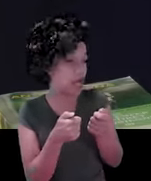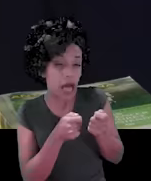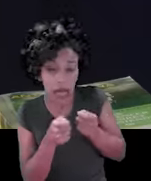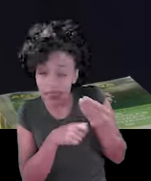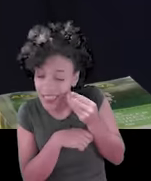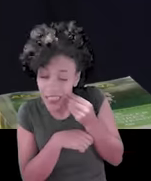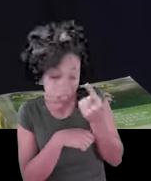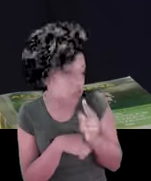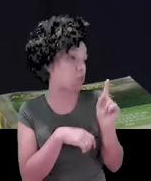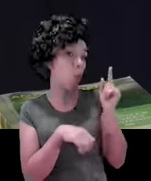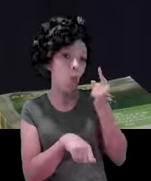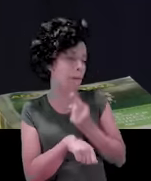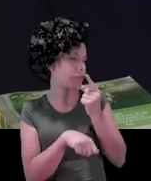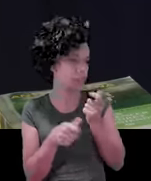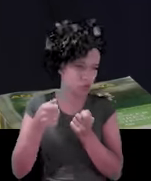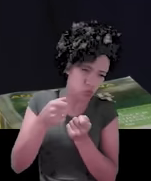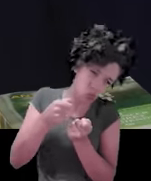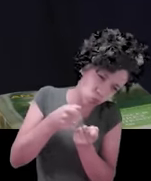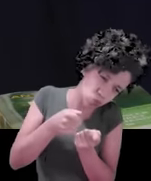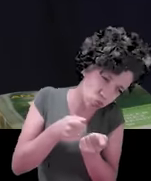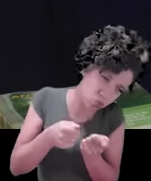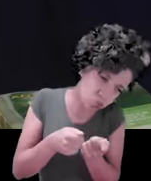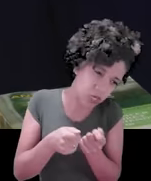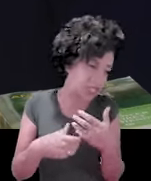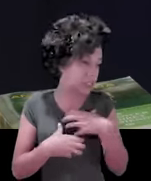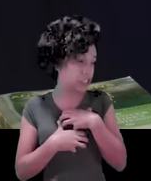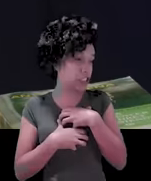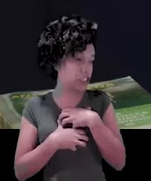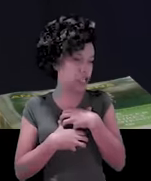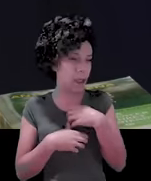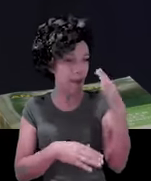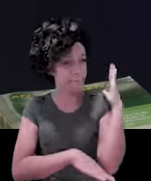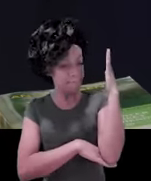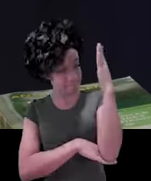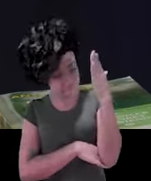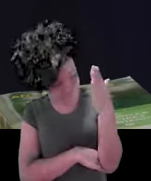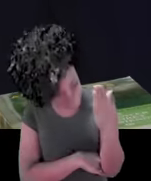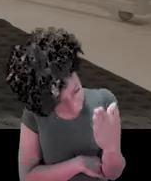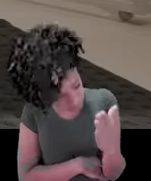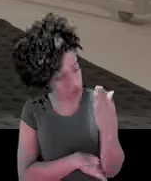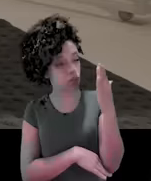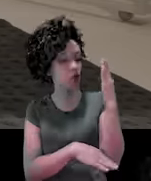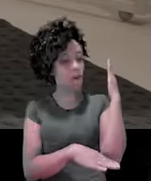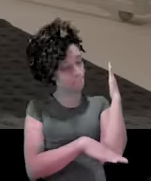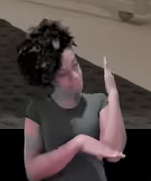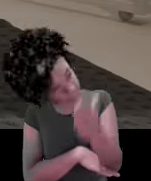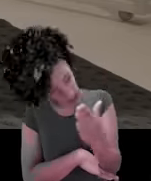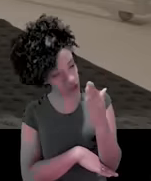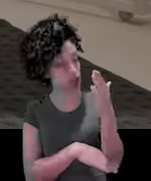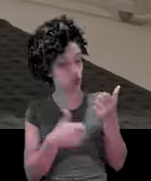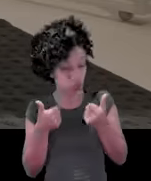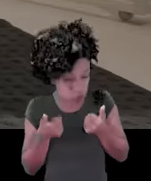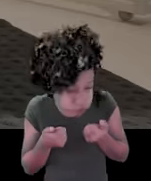aí comecei a trazer ele trazer aí da da barriga do avião eu senti a primeira vai tocar em baixo assim do Assoalho do avião fez assim fa